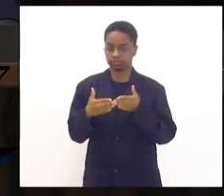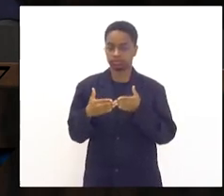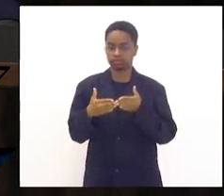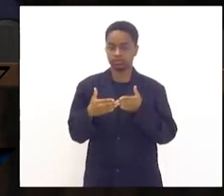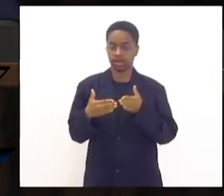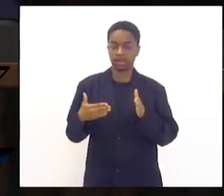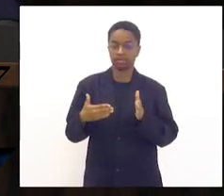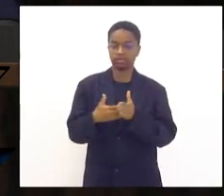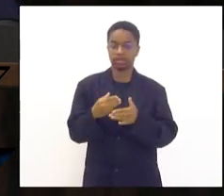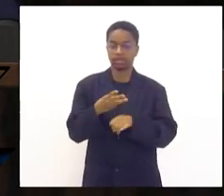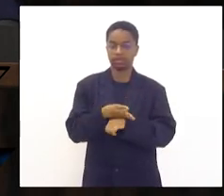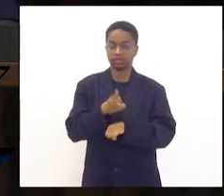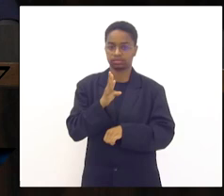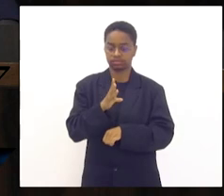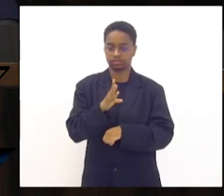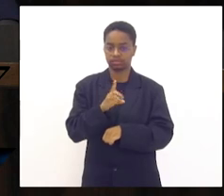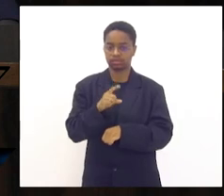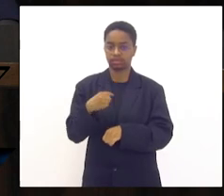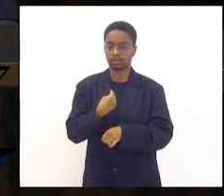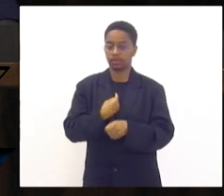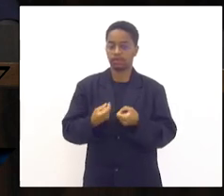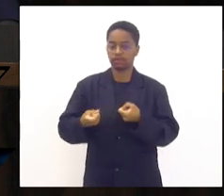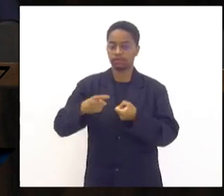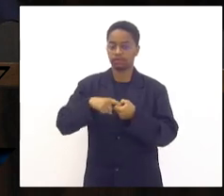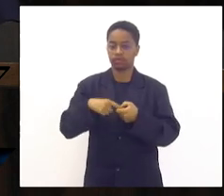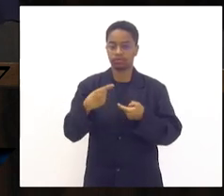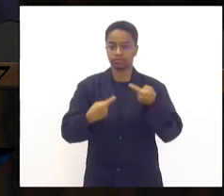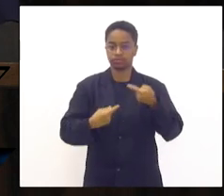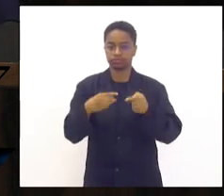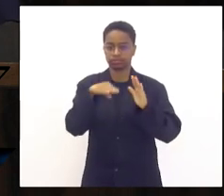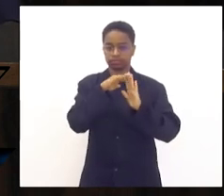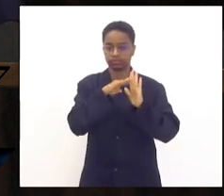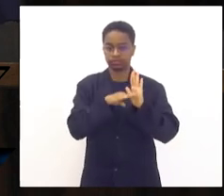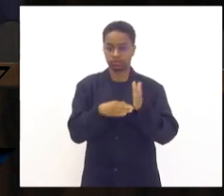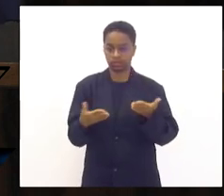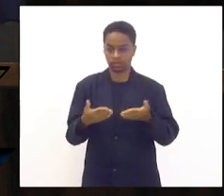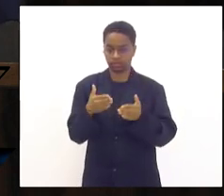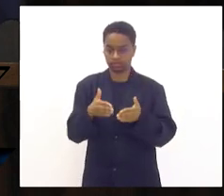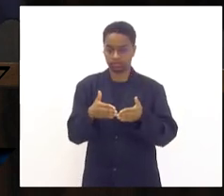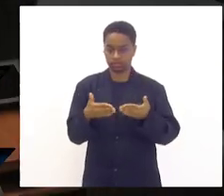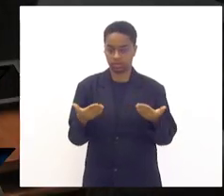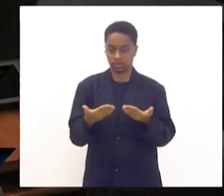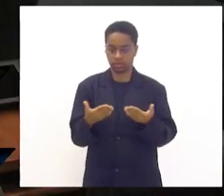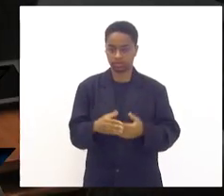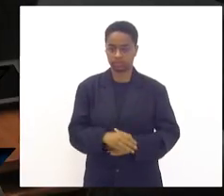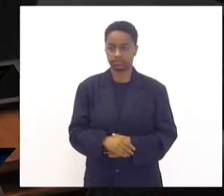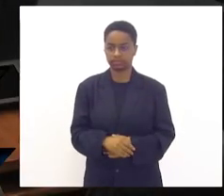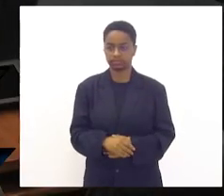até às 15 horas, quando retornaremos com a ordem do dia. Está suspensa a sessão.